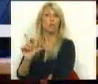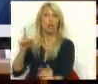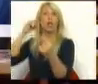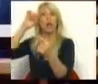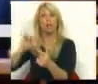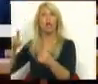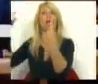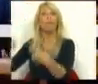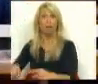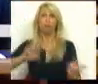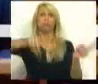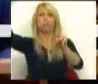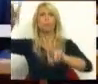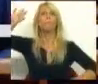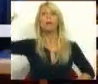Governo com este orçamento?